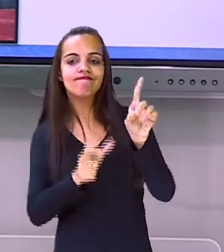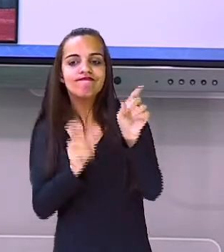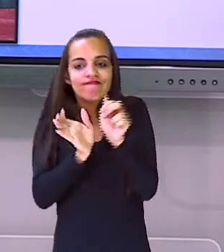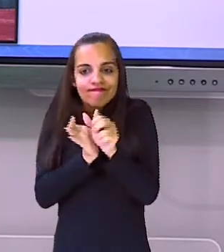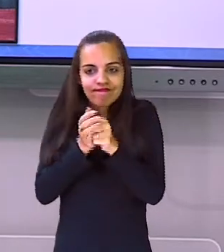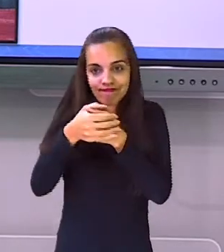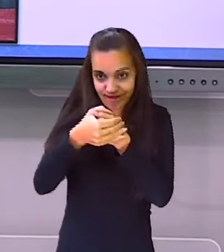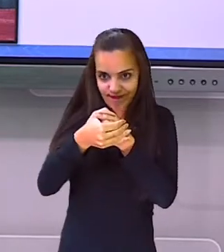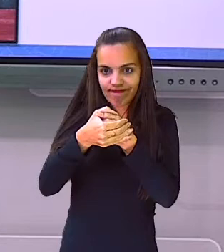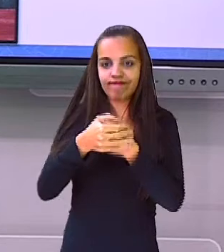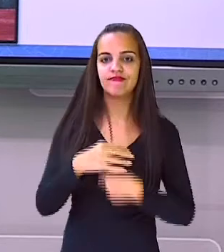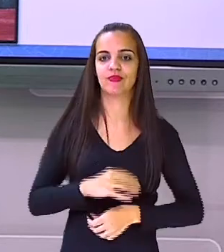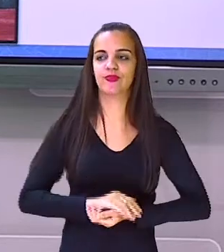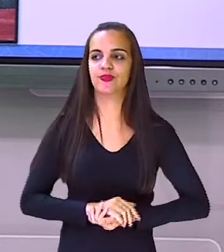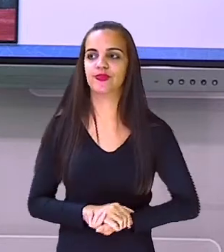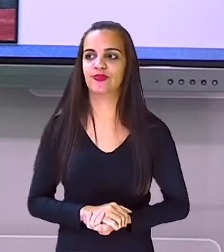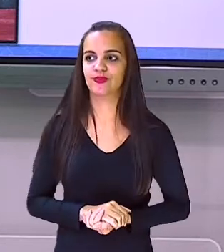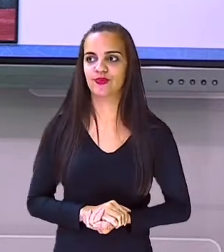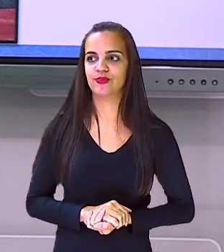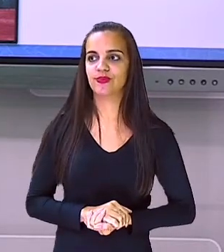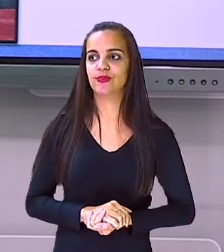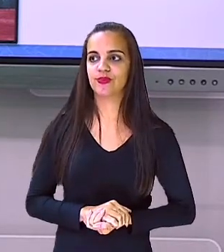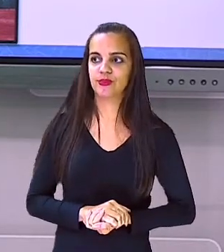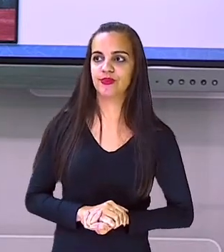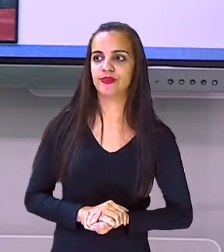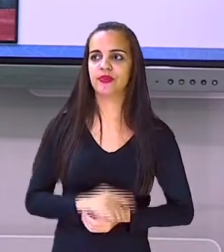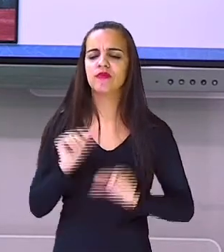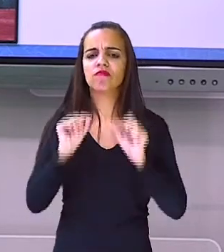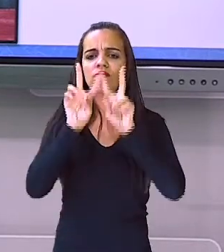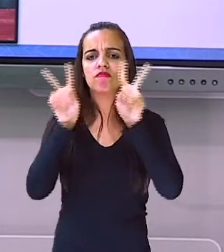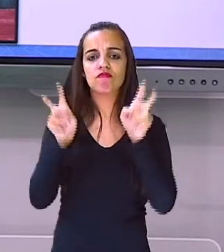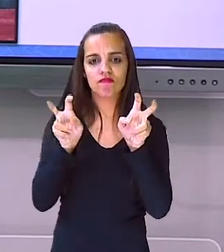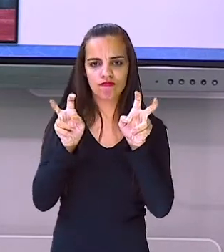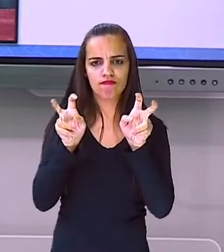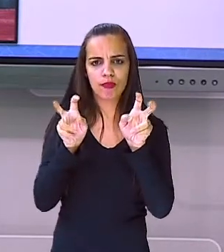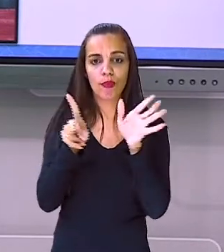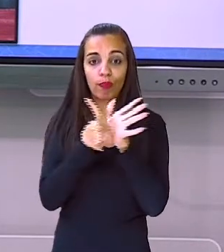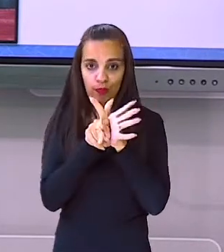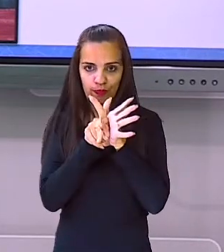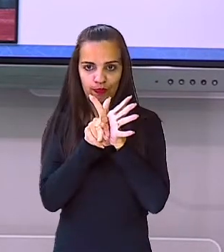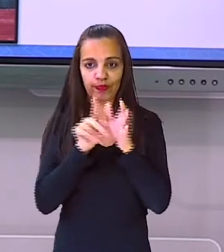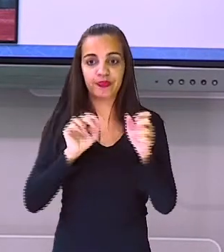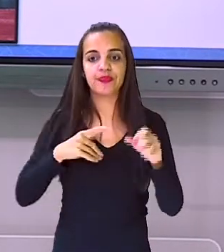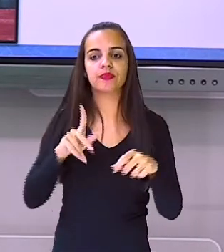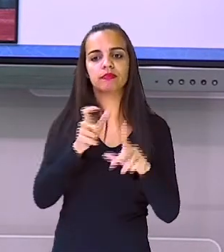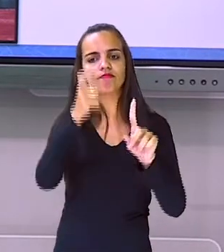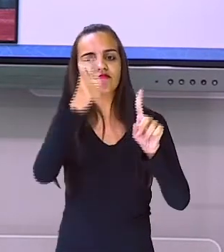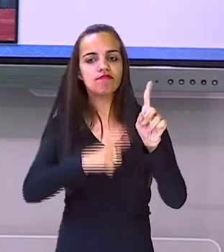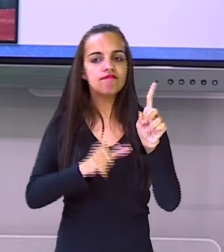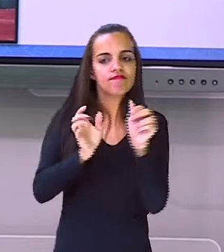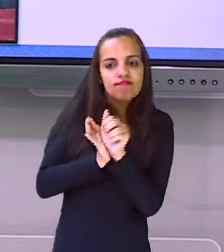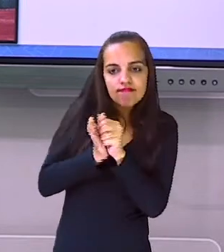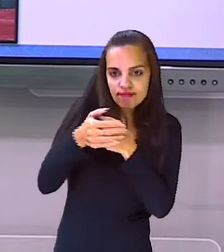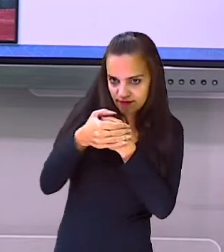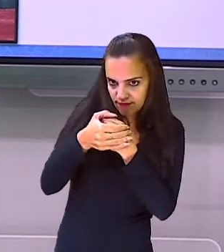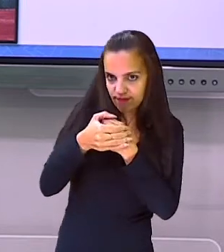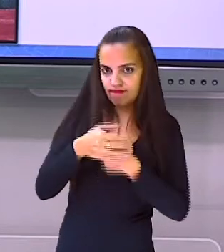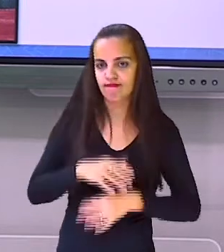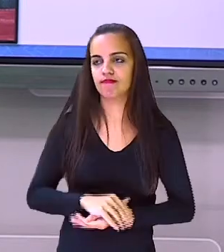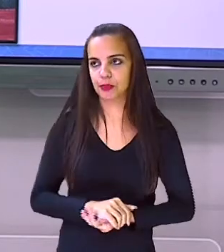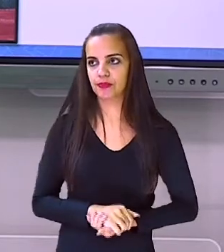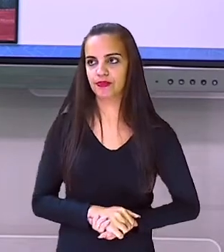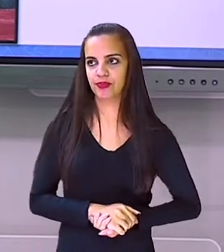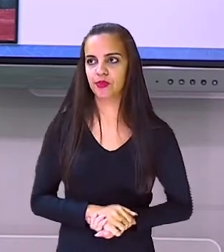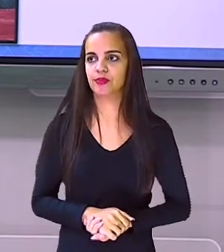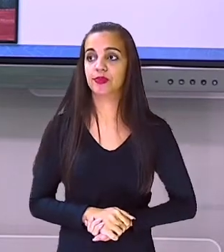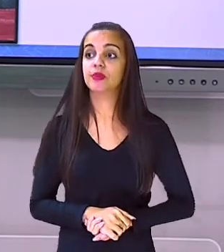A nossa aula de hoje, que é o tema. Qual que é? Sujeito oculto. Vamos falar um pouquinho sobre